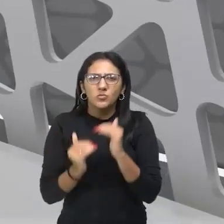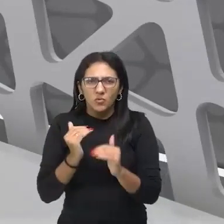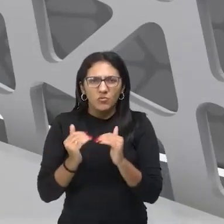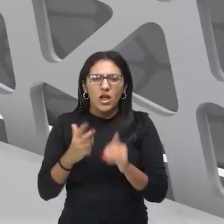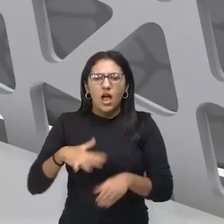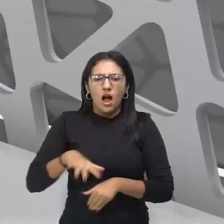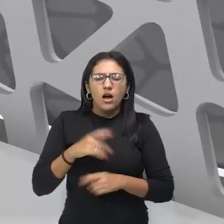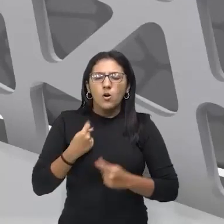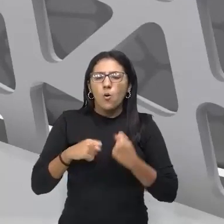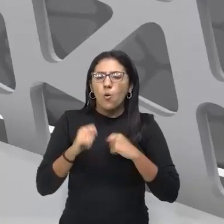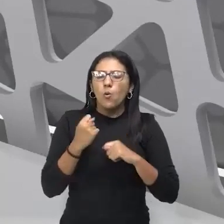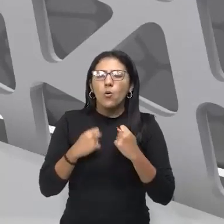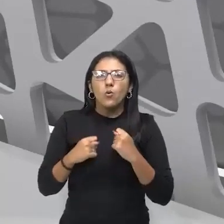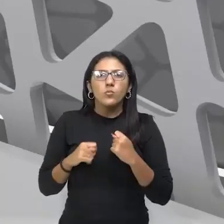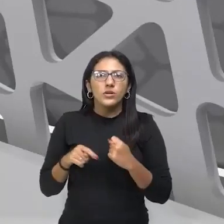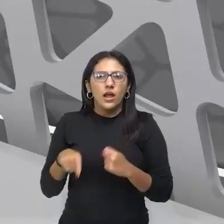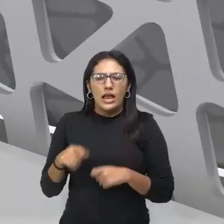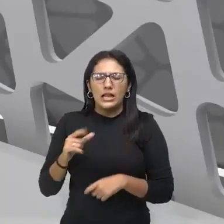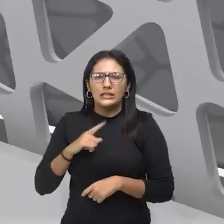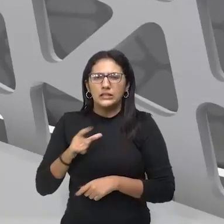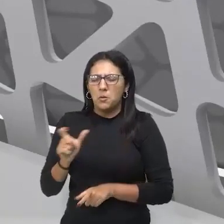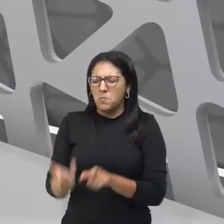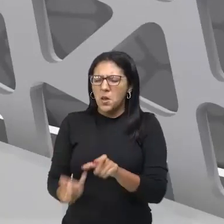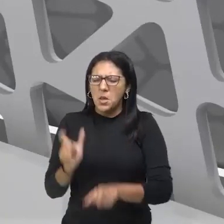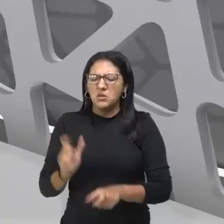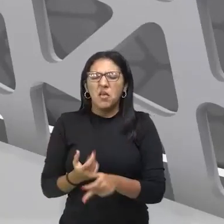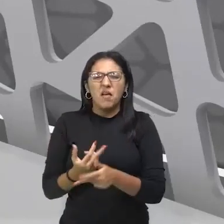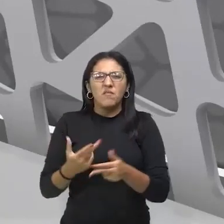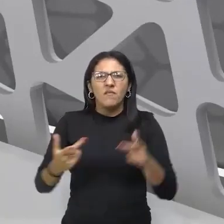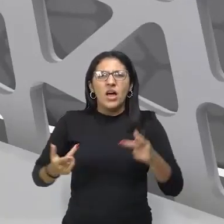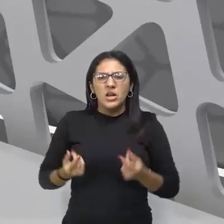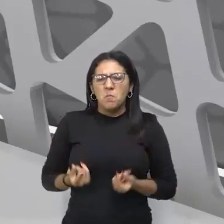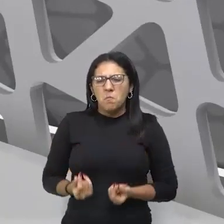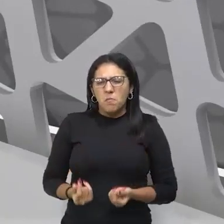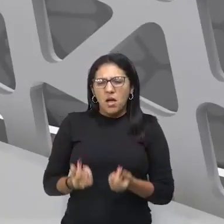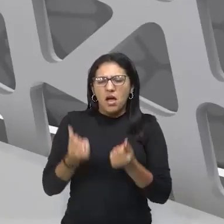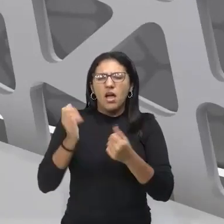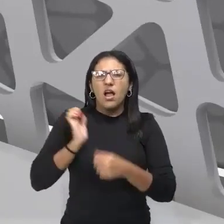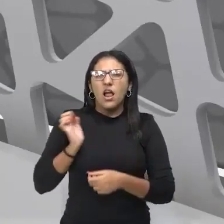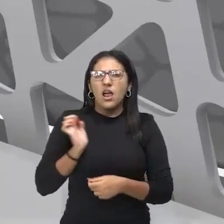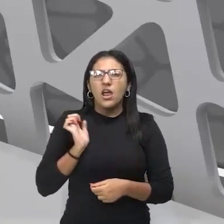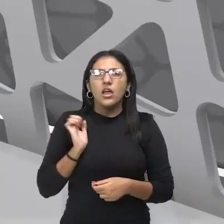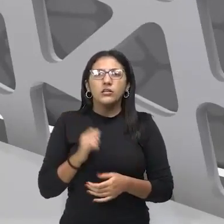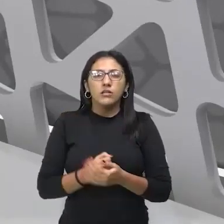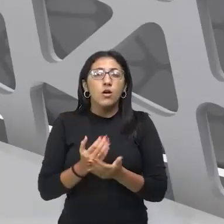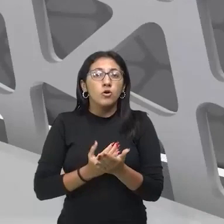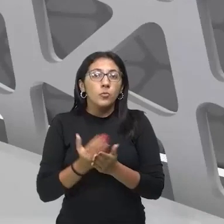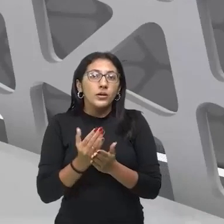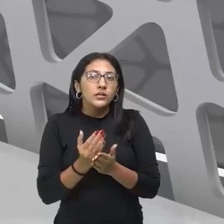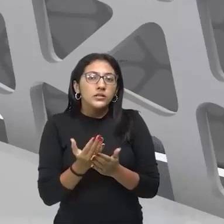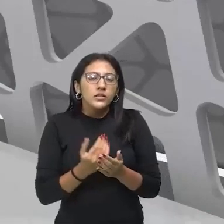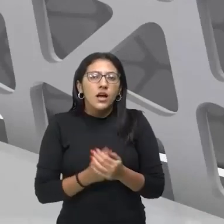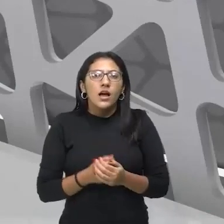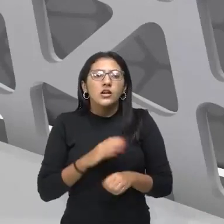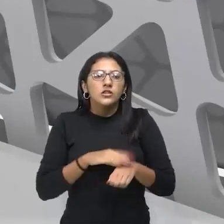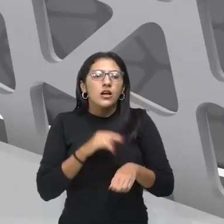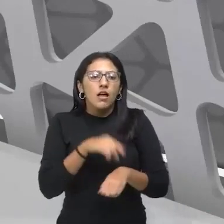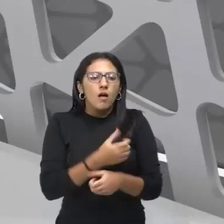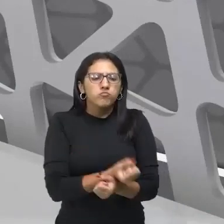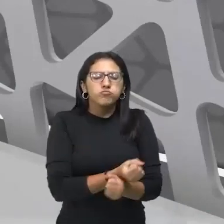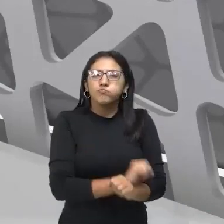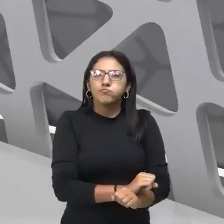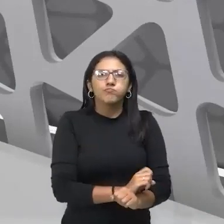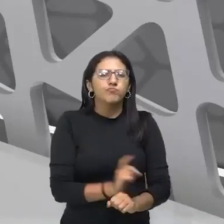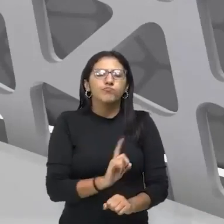importante. Eles não são nobres, são homens ricos que vão acumular capital e vão dizer, ei, o sistema escravocrata não funciona. É